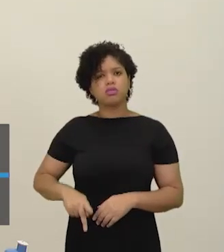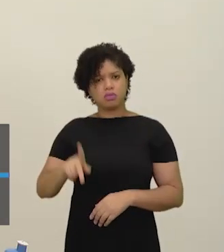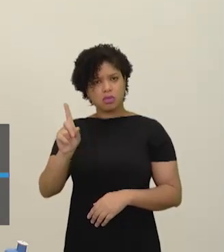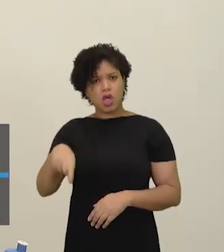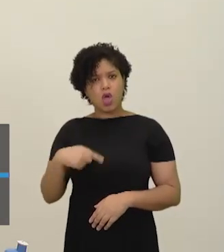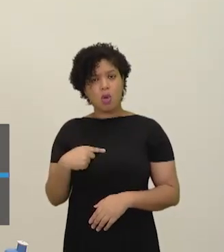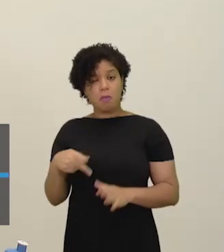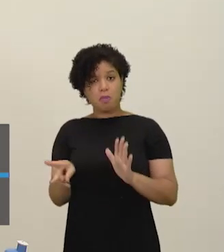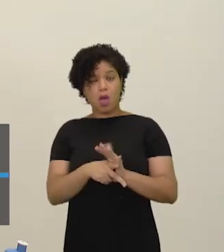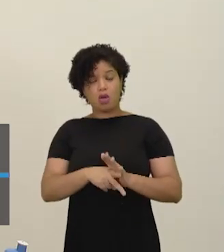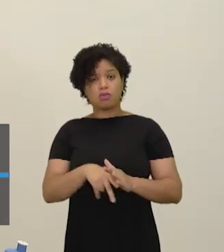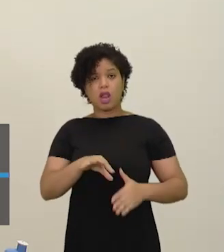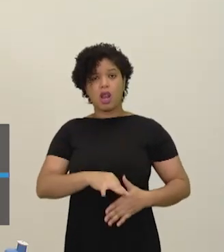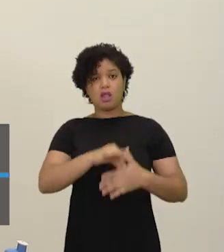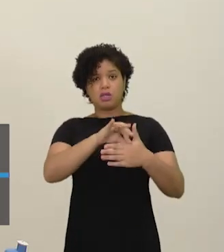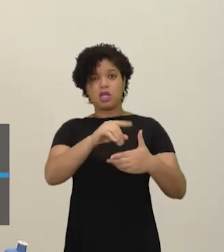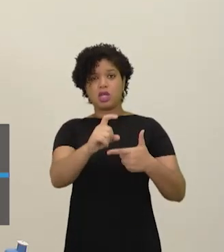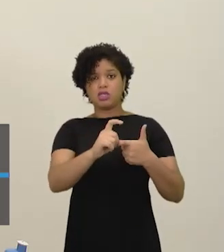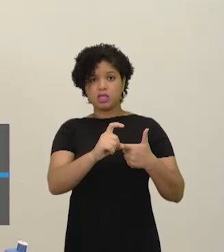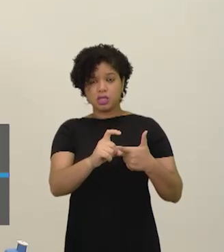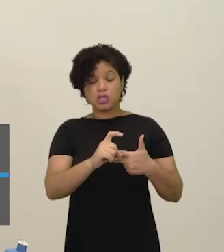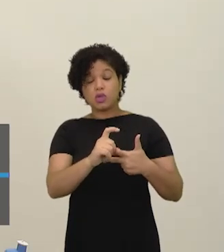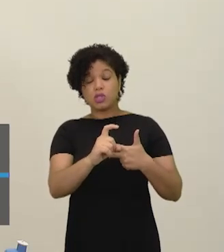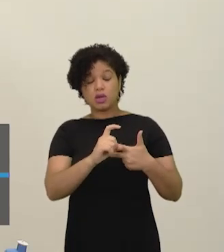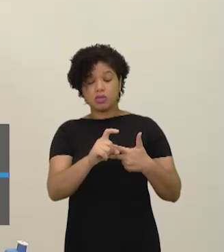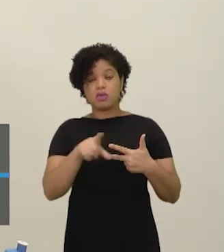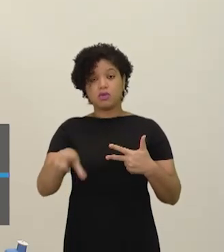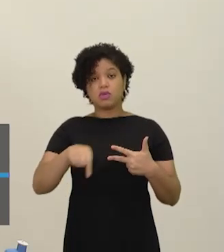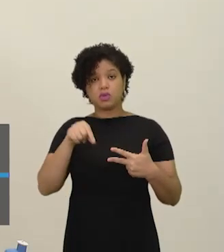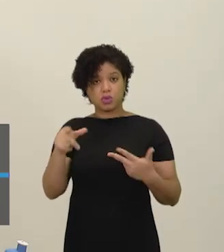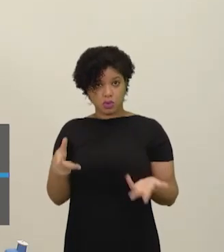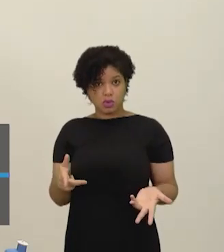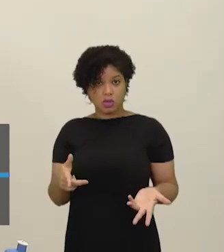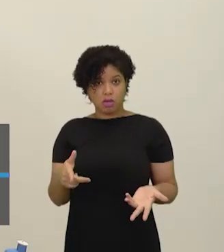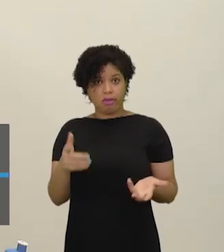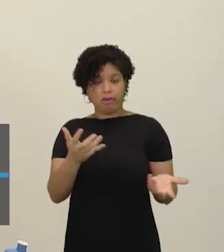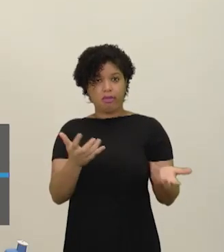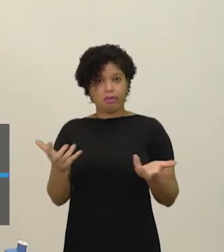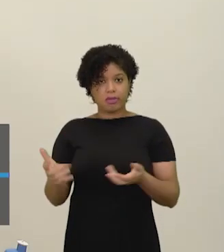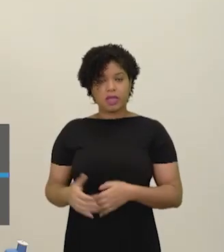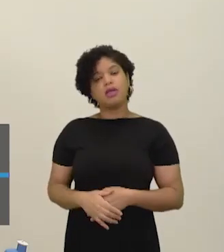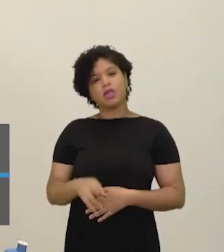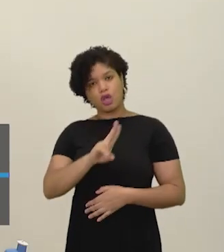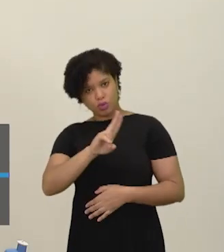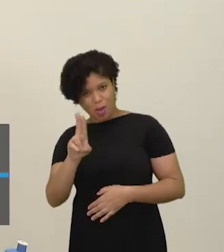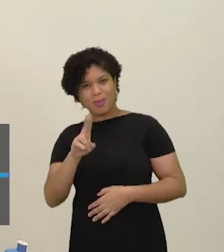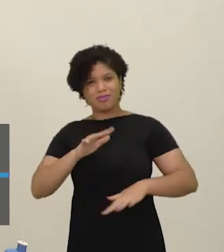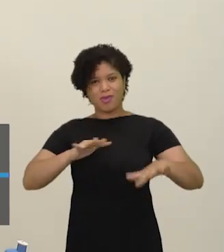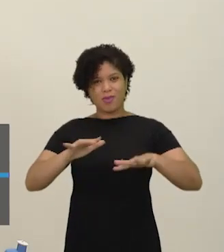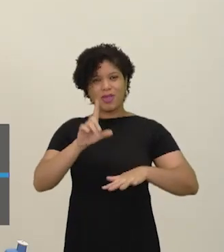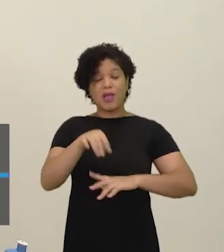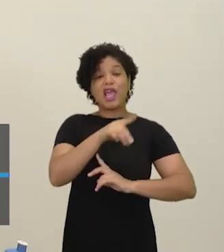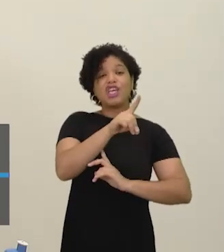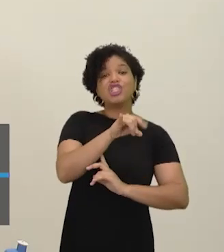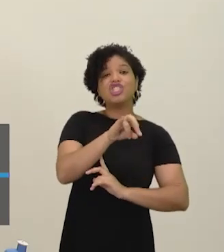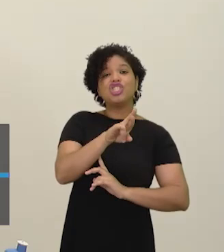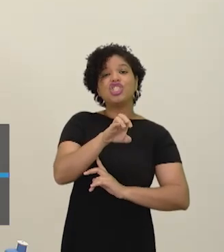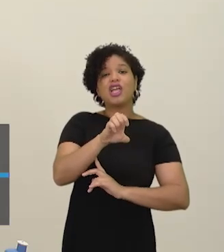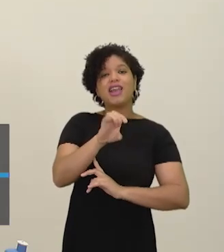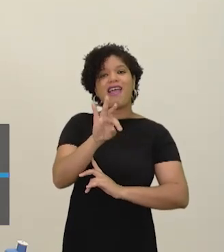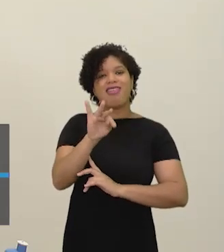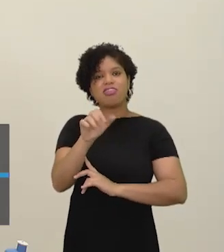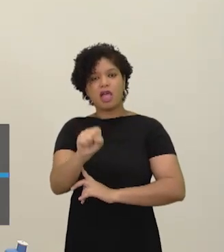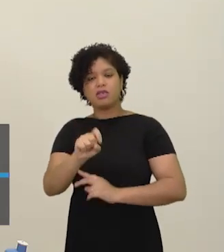no poder. Então, a sociedade está pedindo. Inclusive, existia um projeto que é a